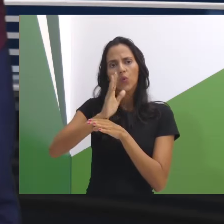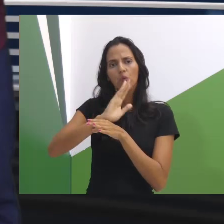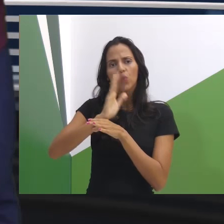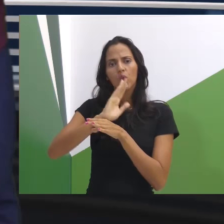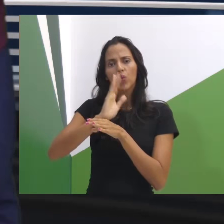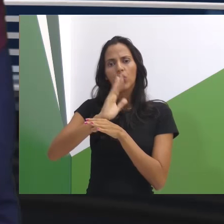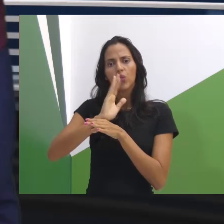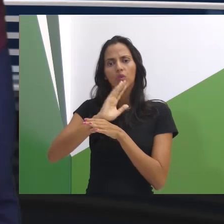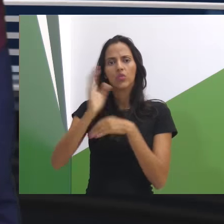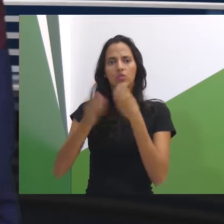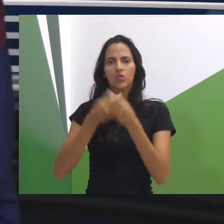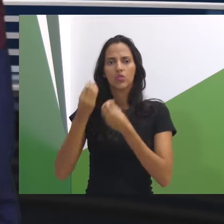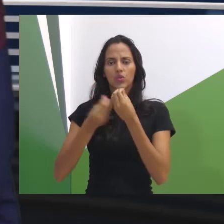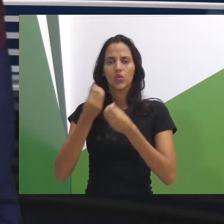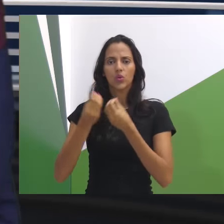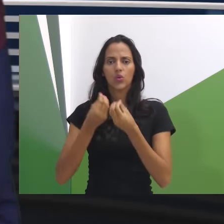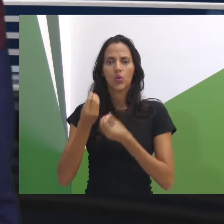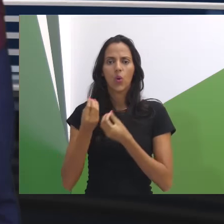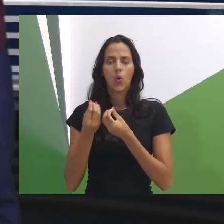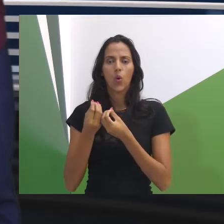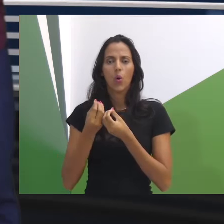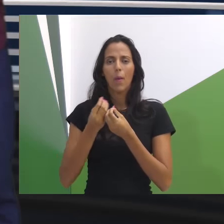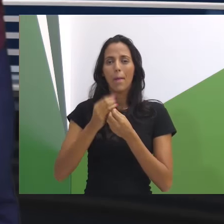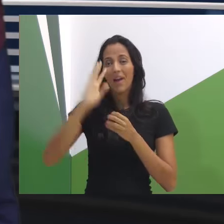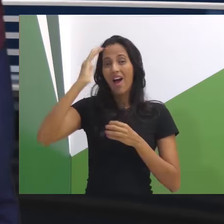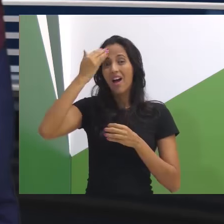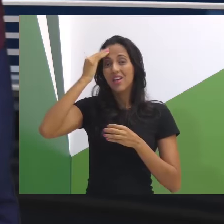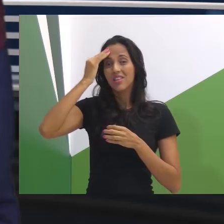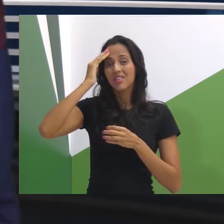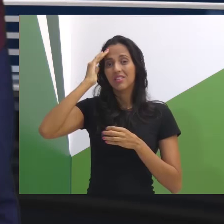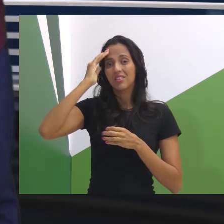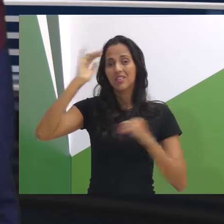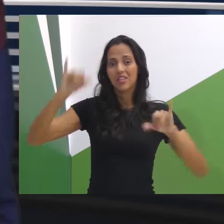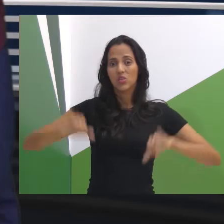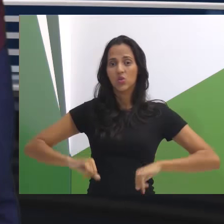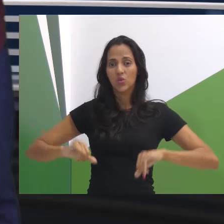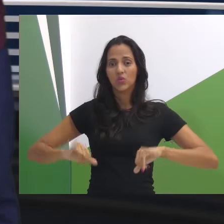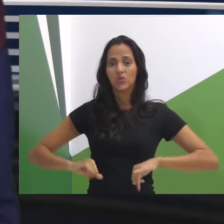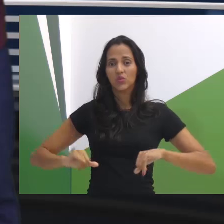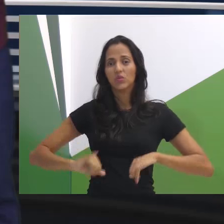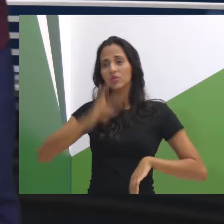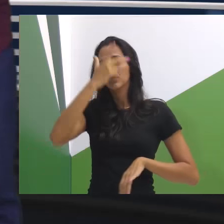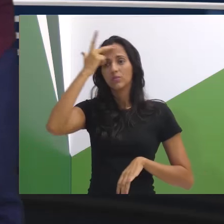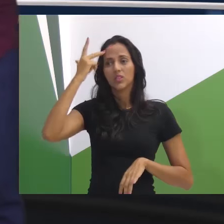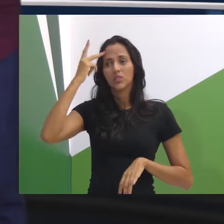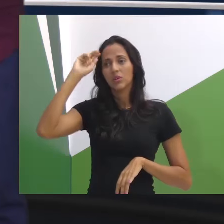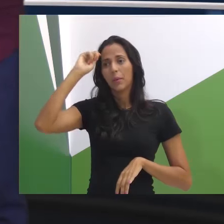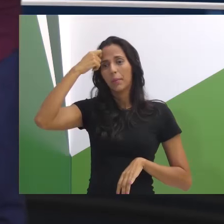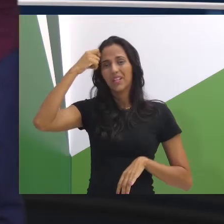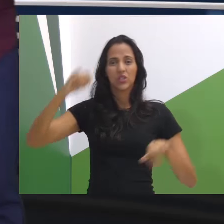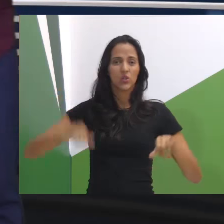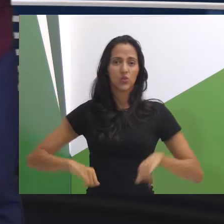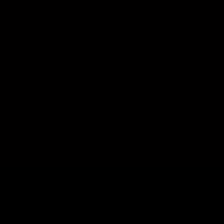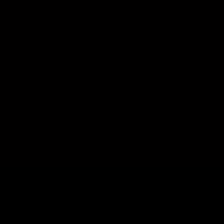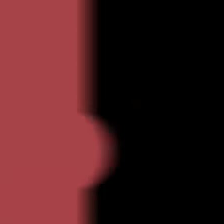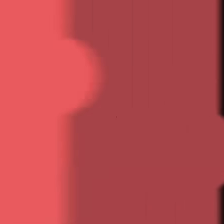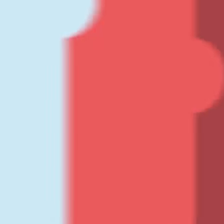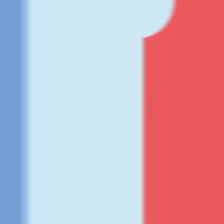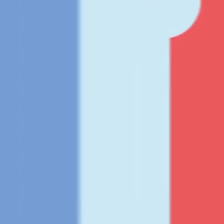que vocês entendam Um pouco Do sofrimento Que era trazido Para Com esses escravos A vinda para o Brasil